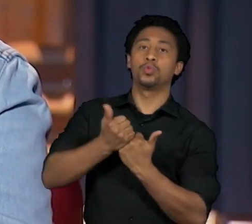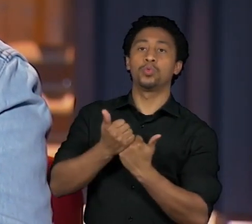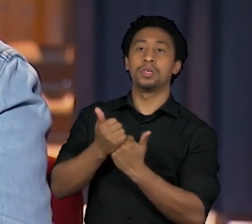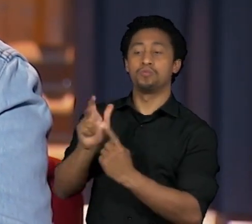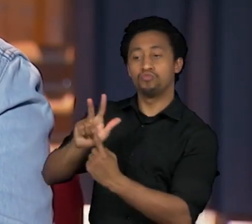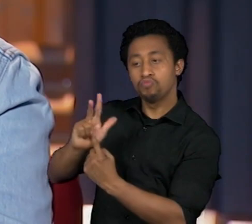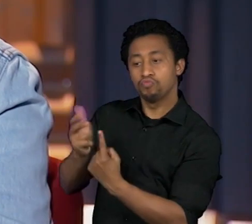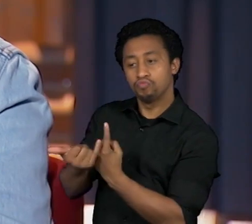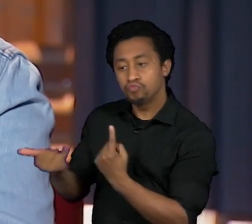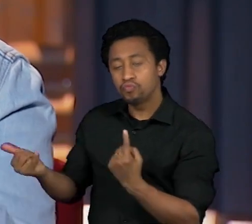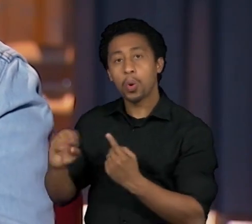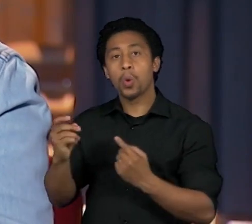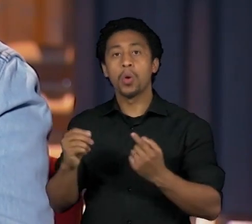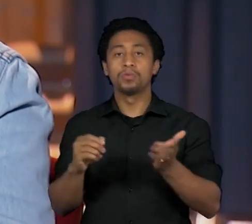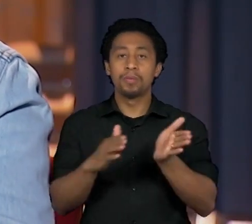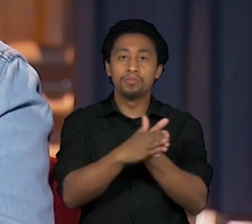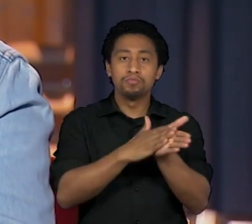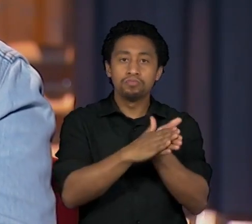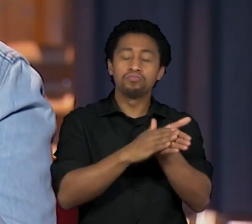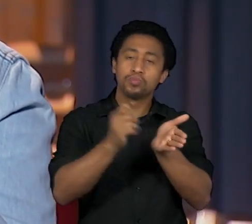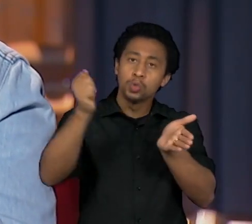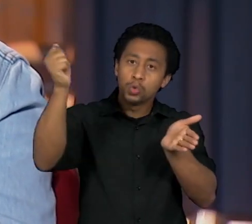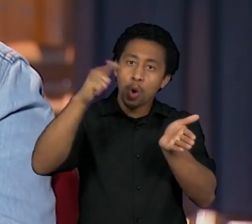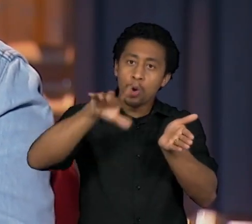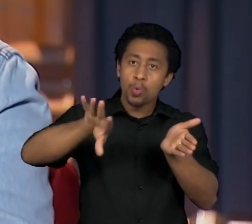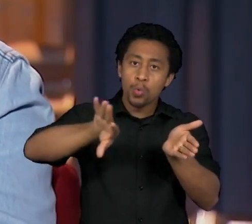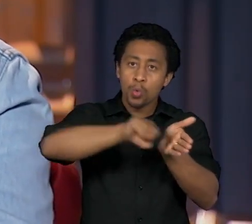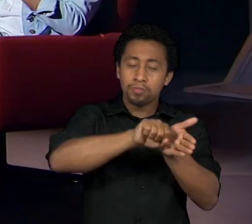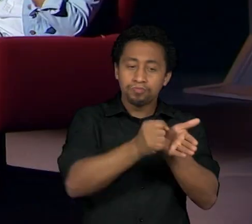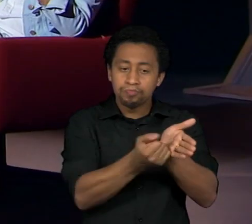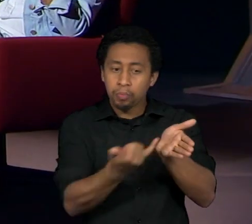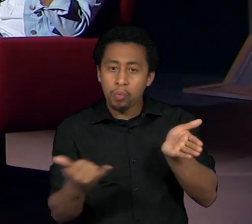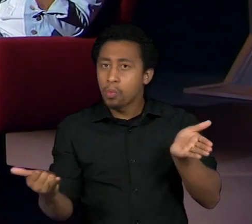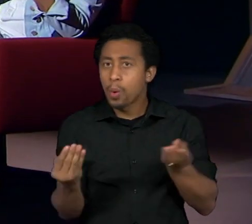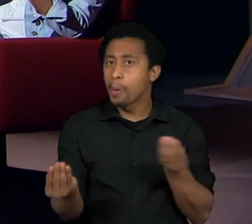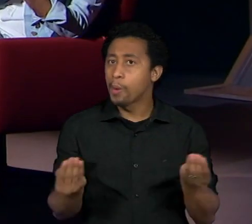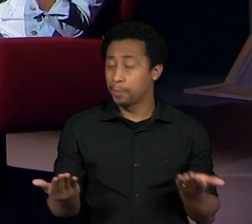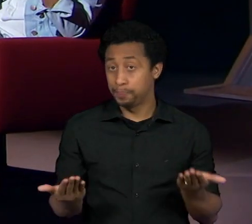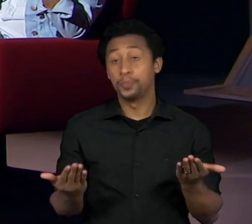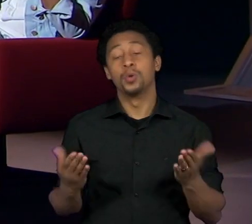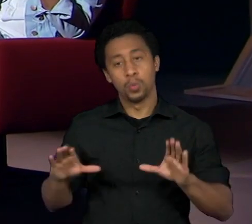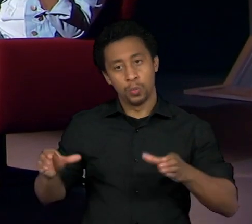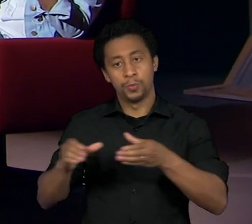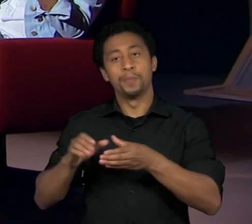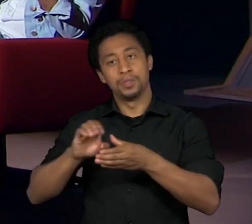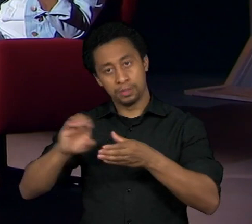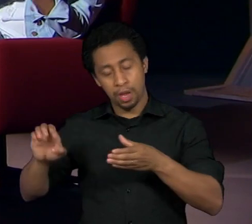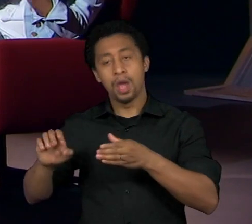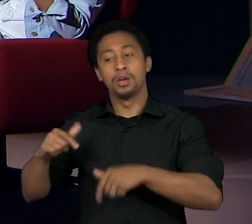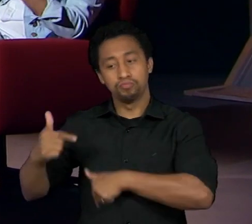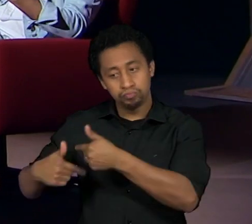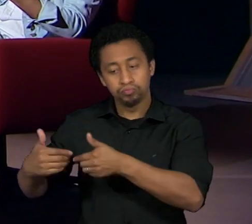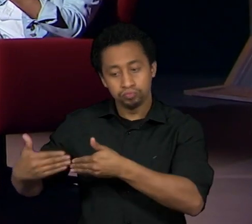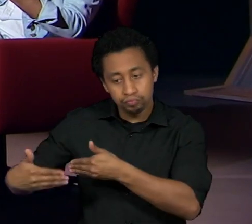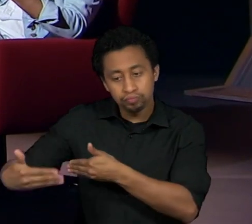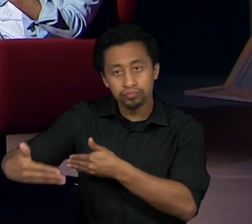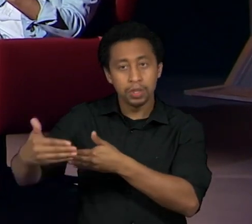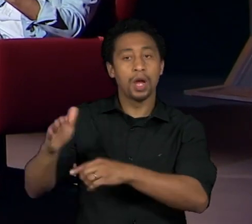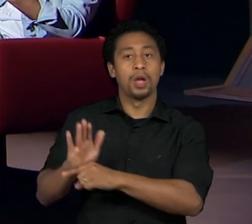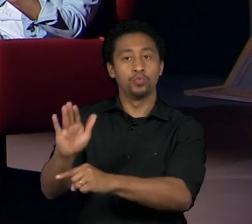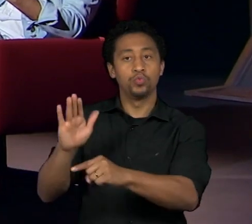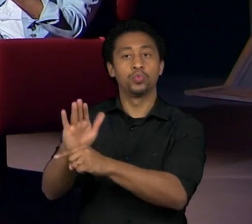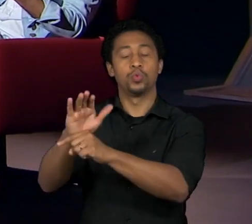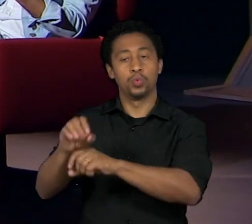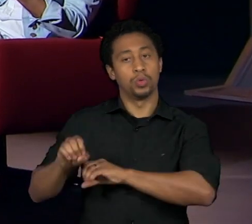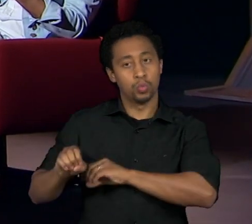energia renovável? A esquerda, na minha opinião, ela tem muito mérito pelo que fez no Brasil na transformação da educação e da ciência, muito